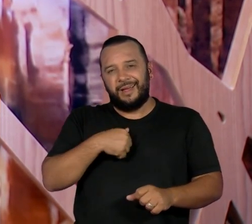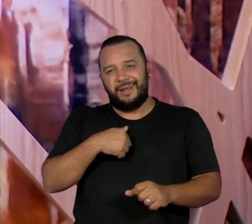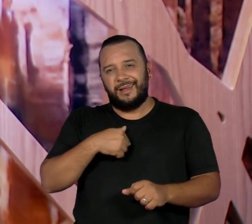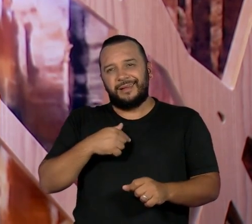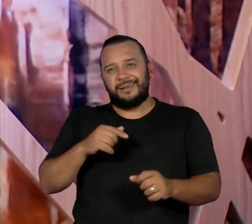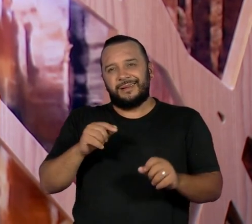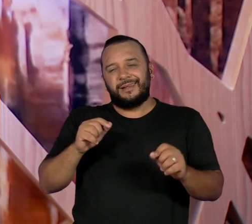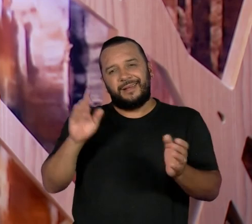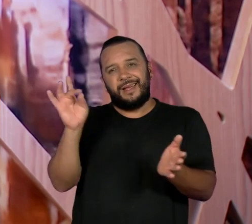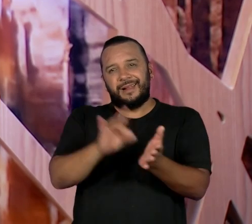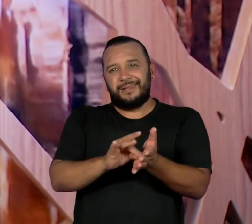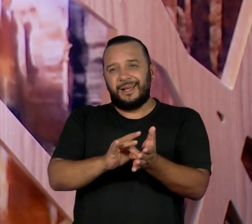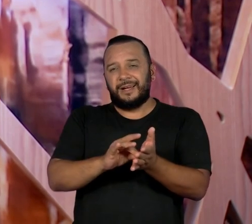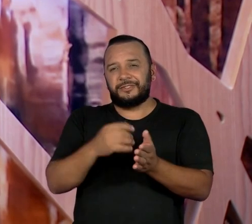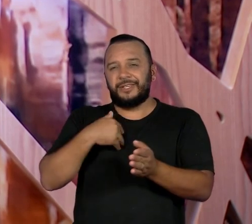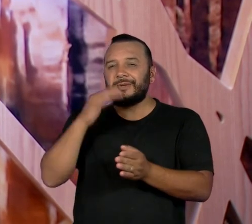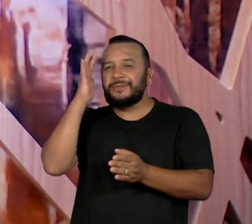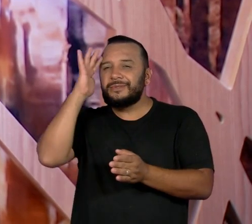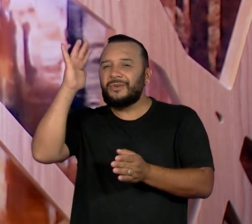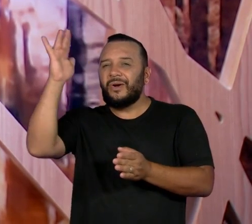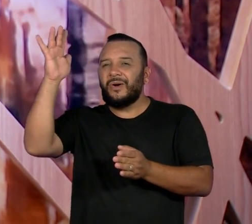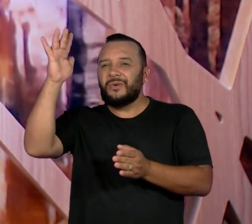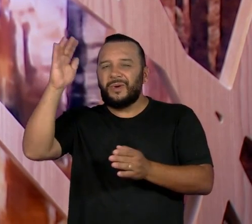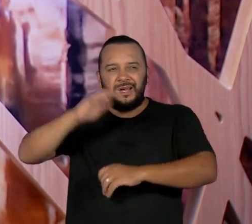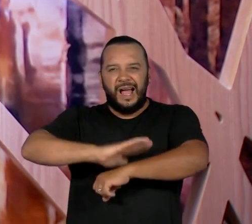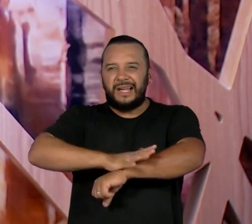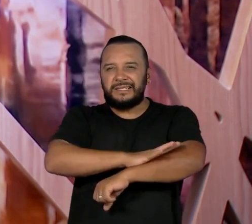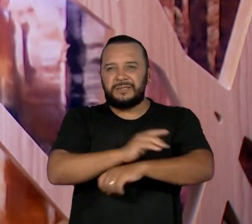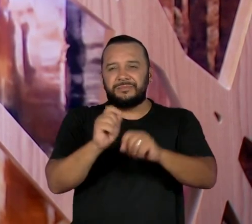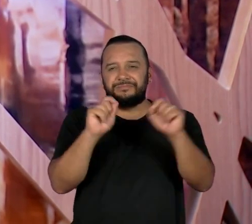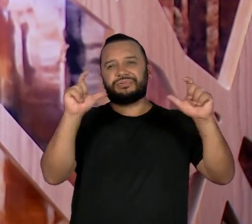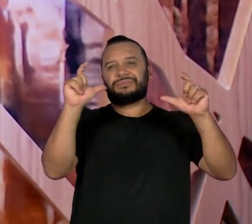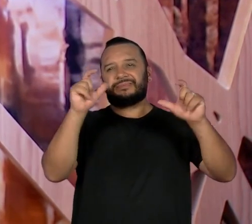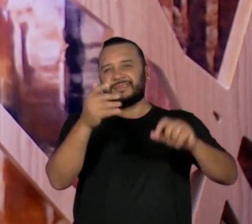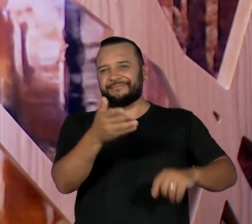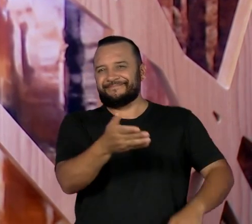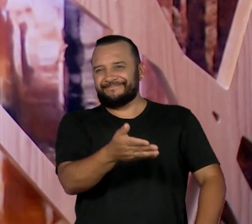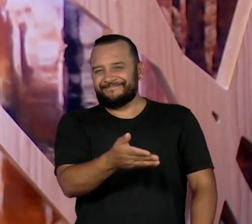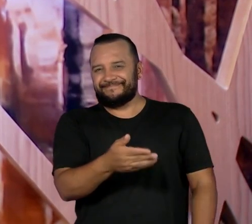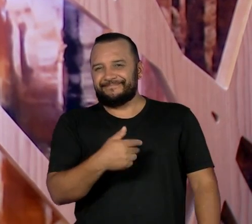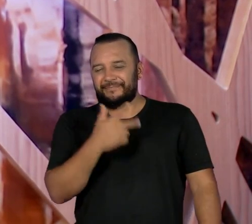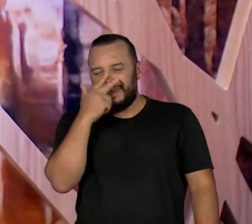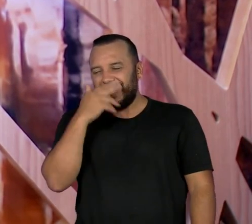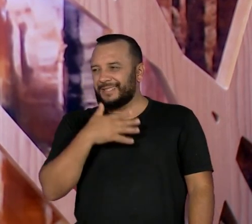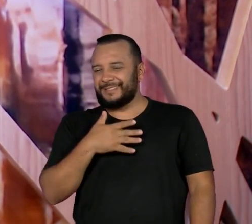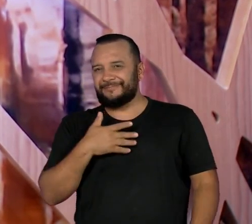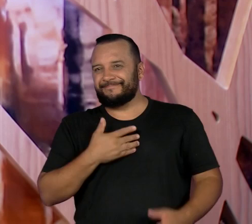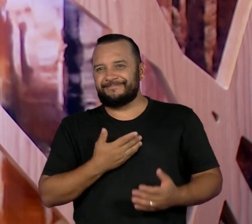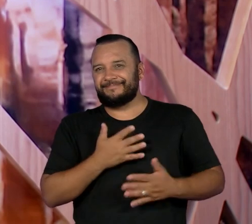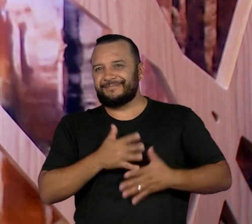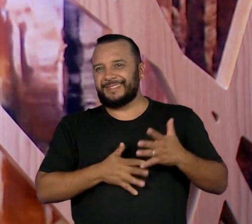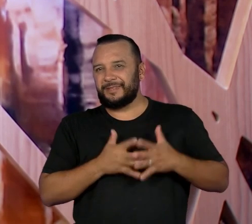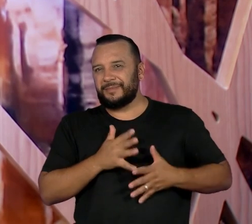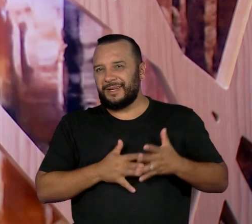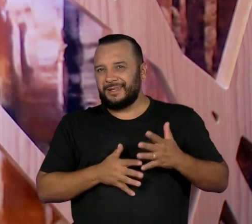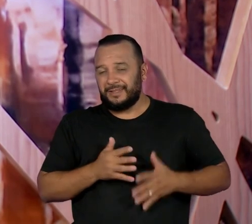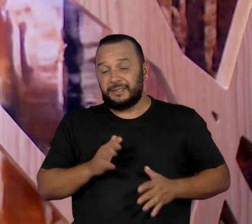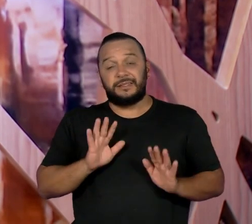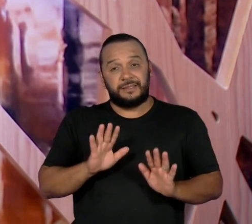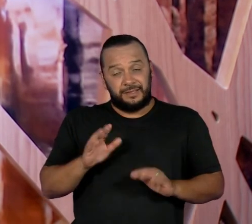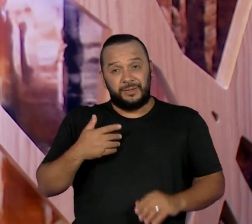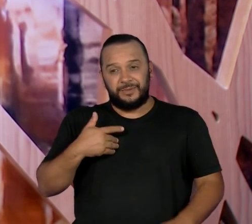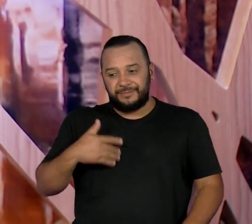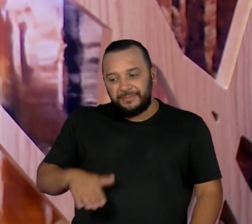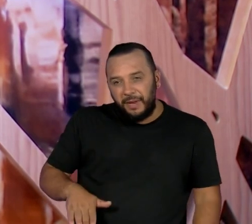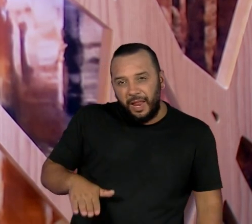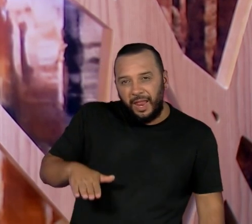sonho. Então, mais do que começar a sonhar, porque acho que esse é um movimento natural que está ali desde a infância,